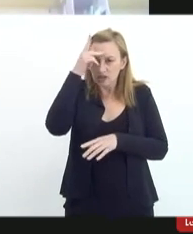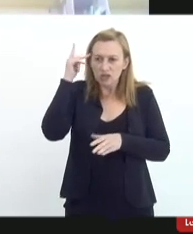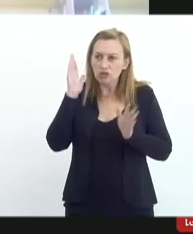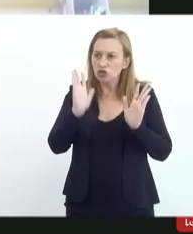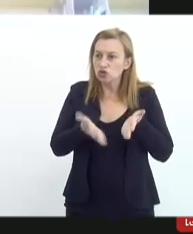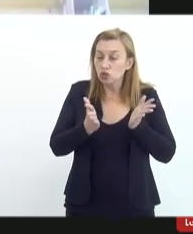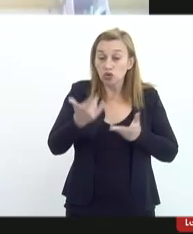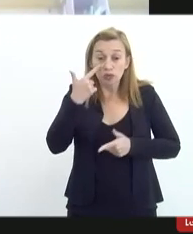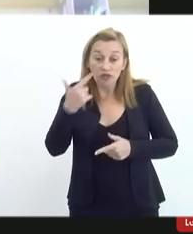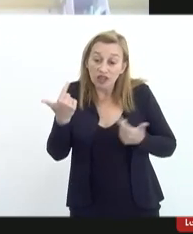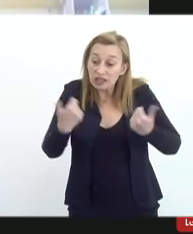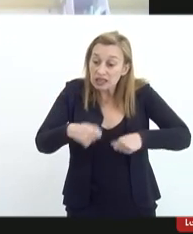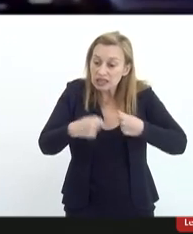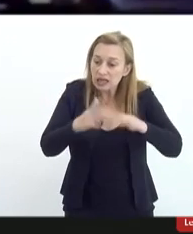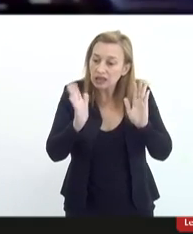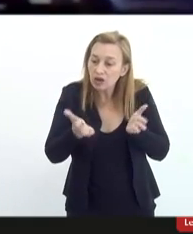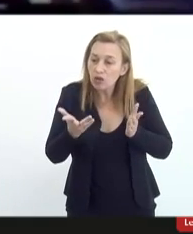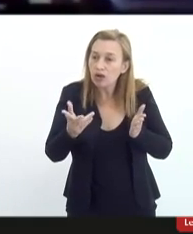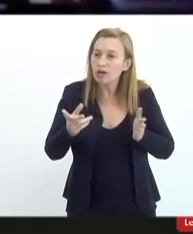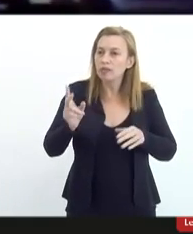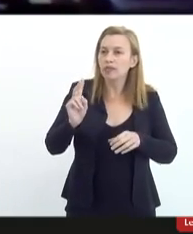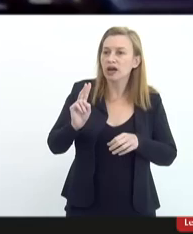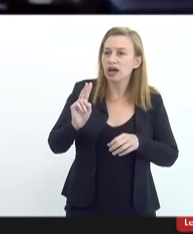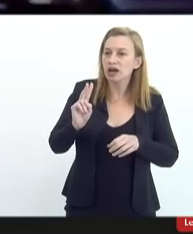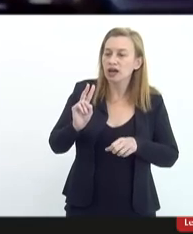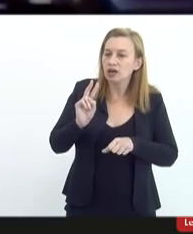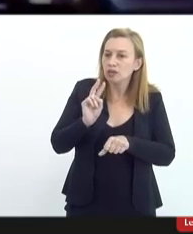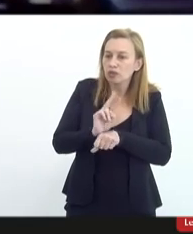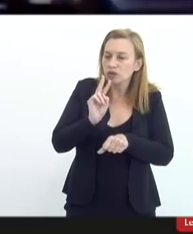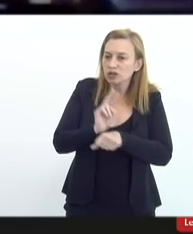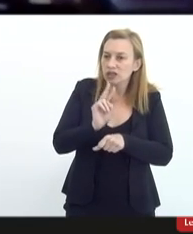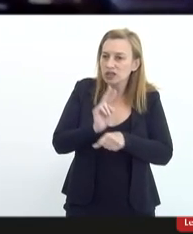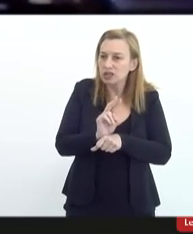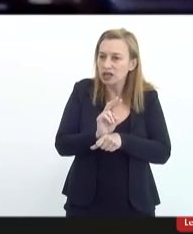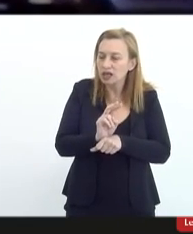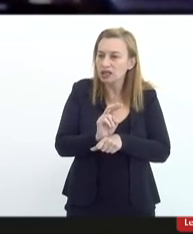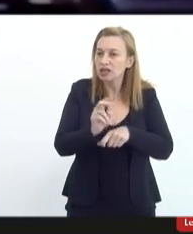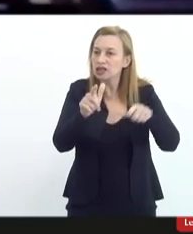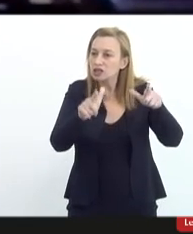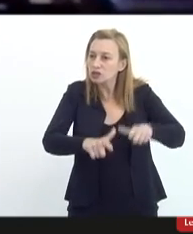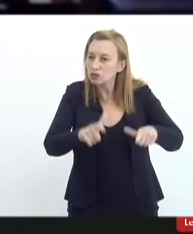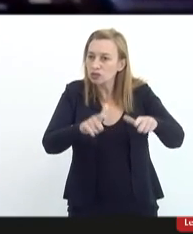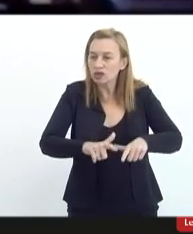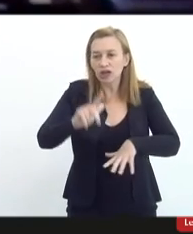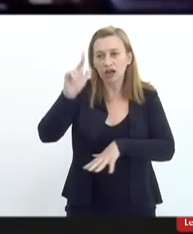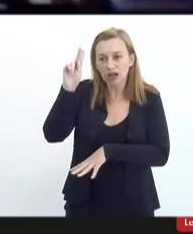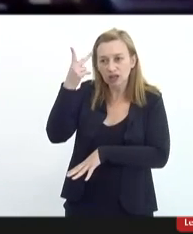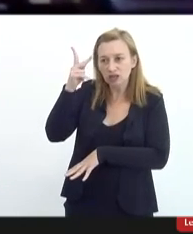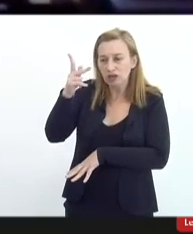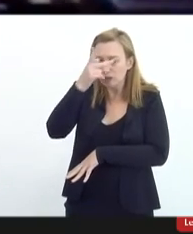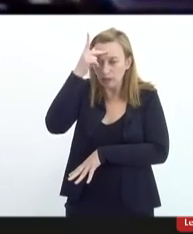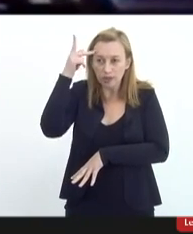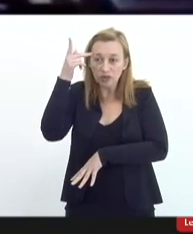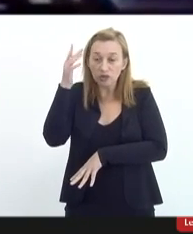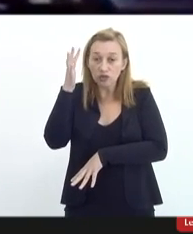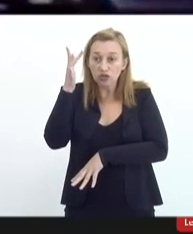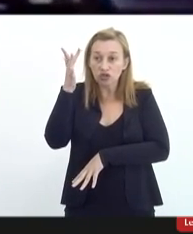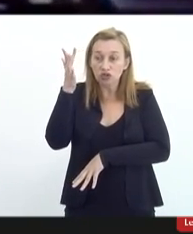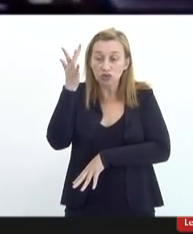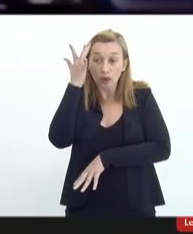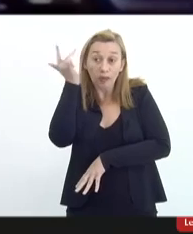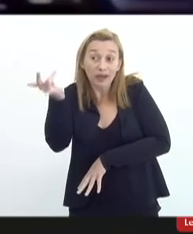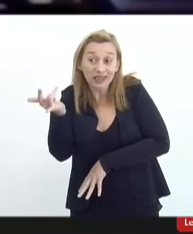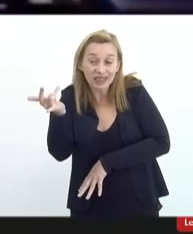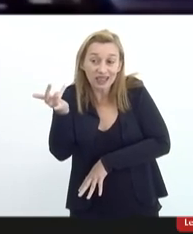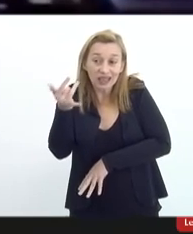um agora, para preservar esse espaço, essa territorialidade para a gente de amanhã.